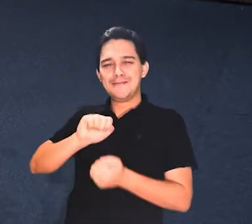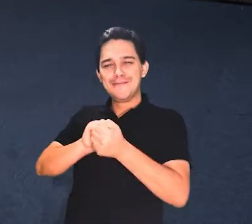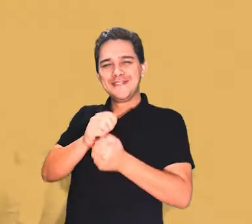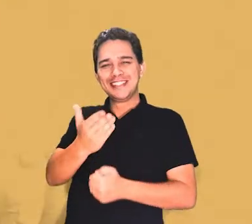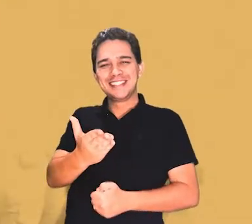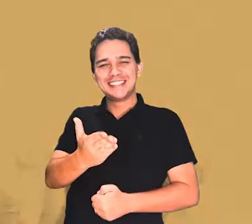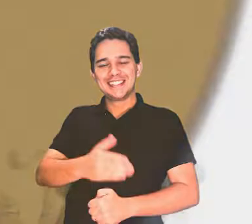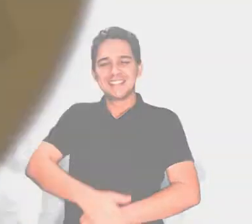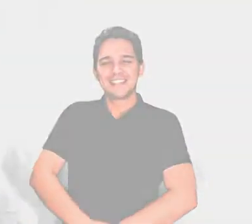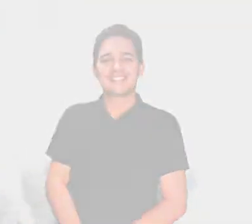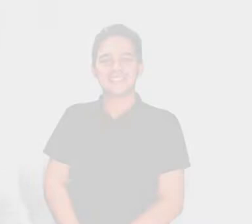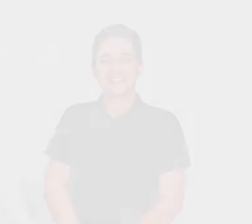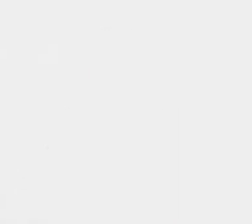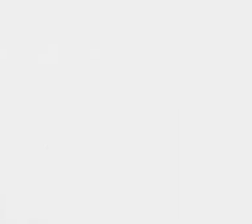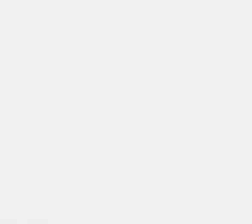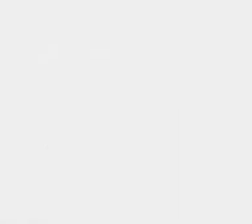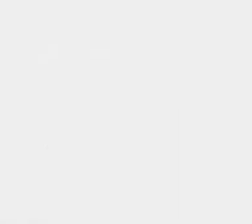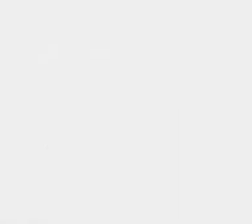você.